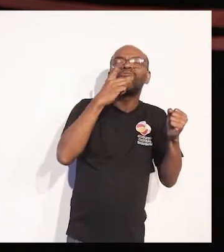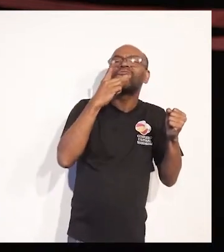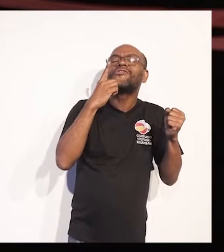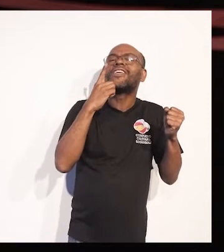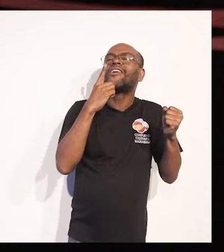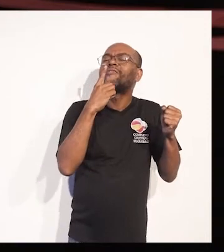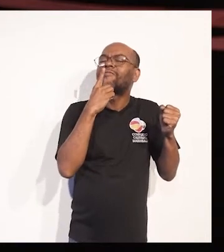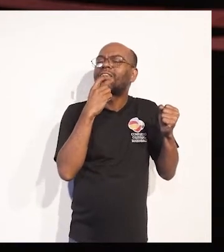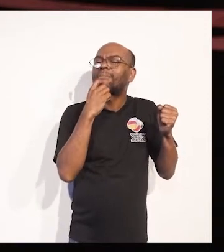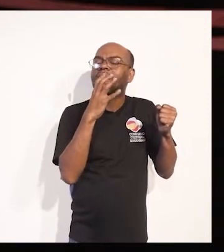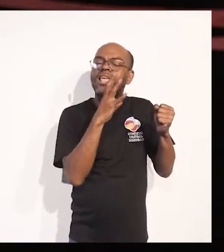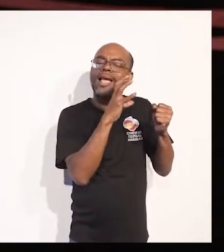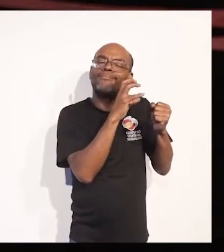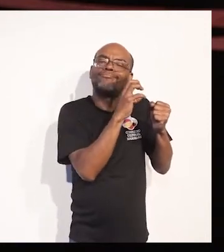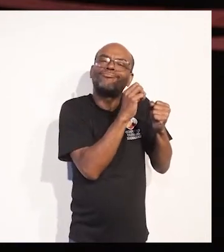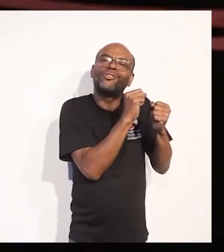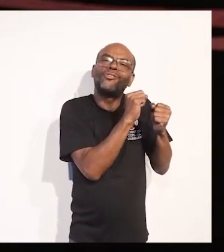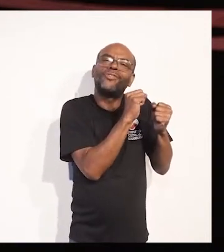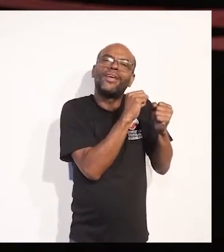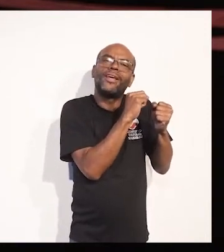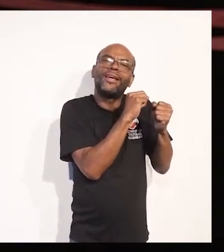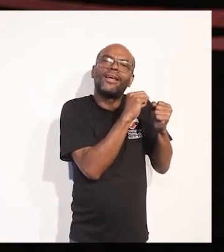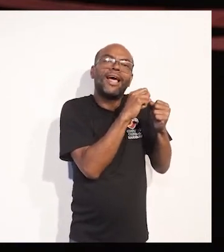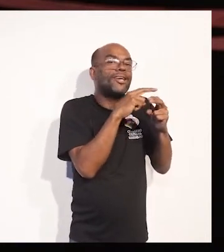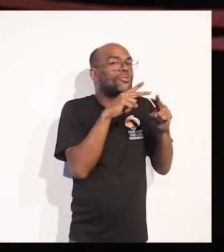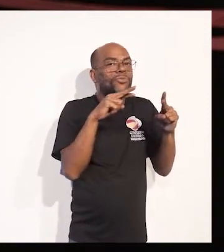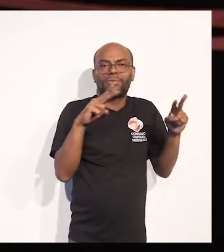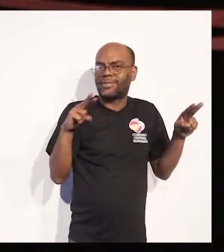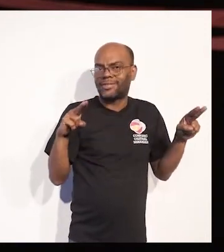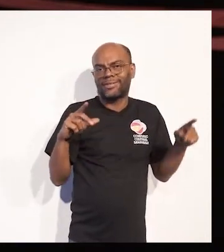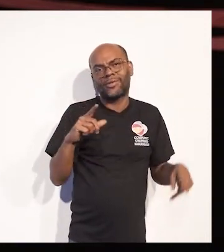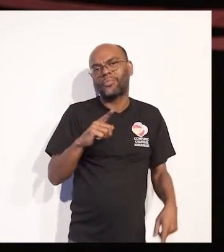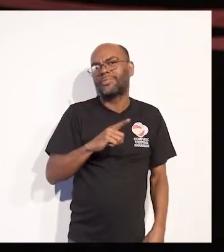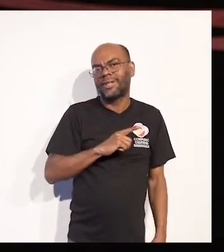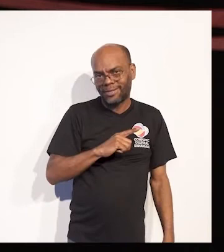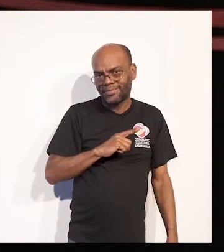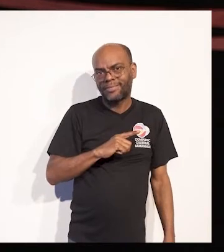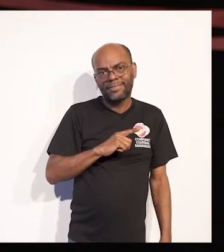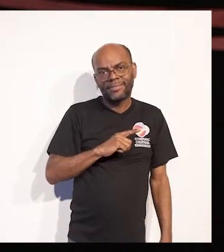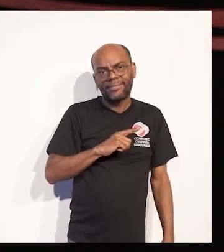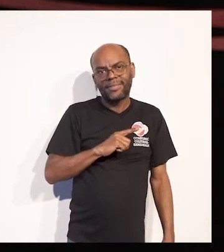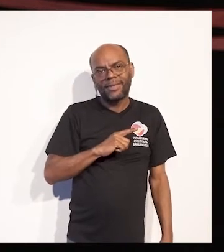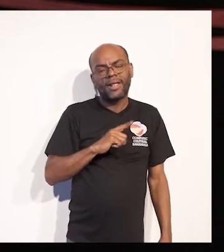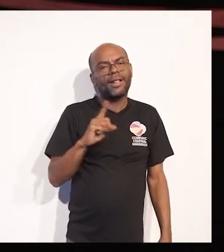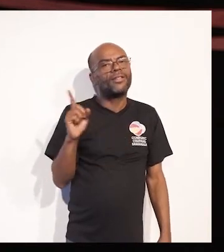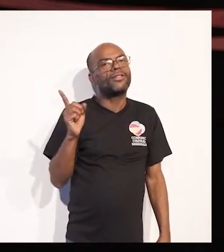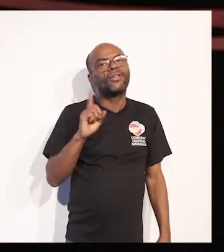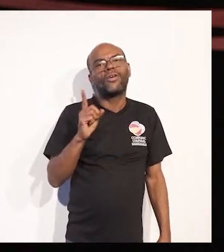e absorver as outras luzes. Se não tem luz vermelha, ela não vai ser